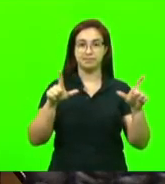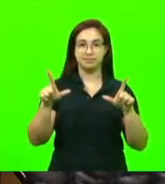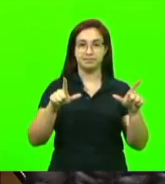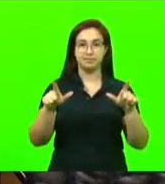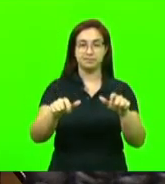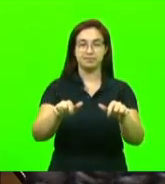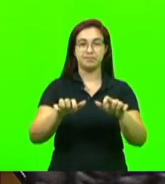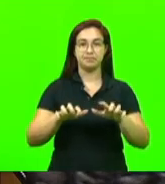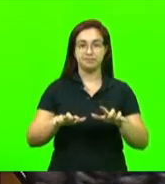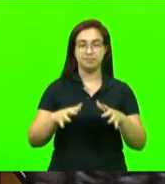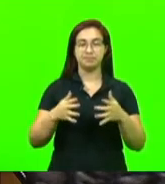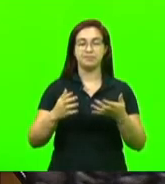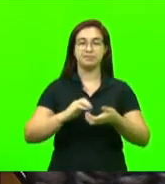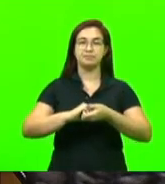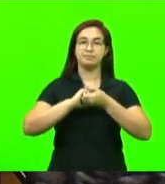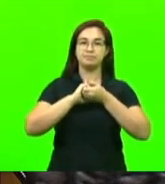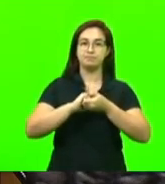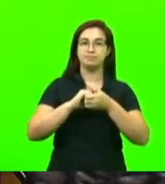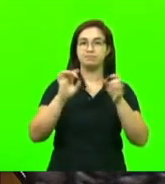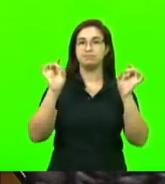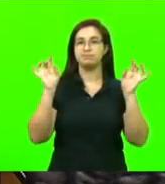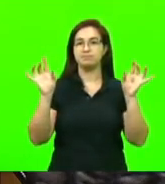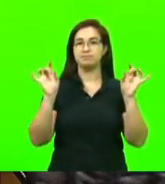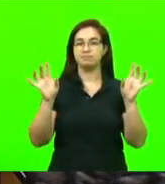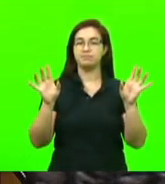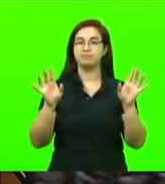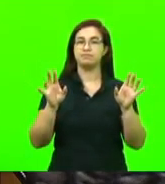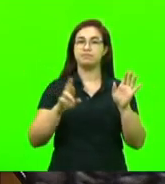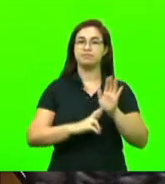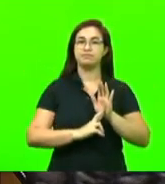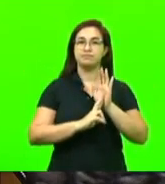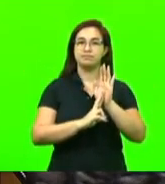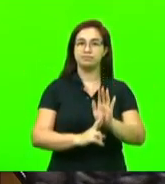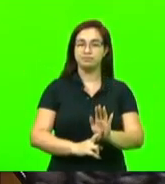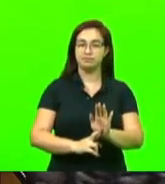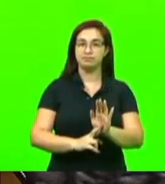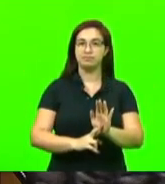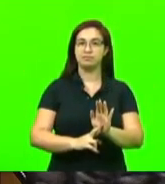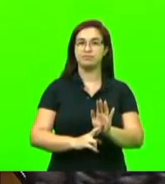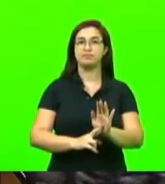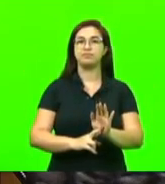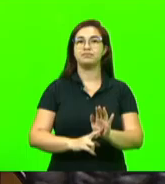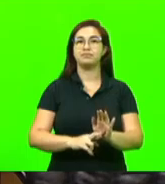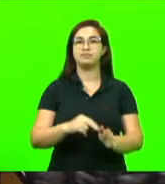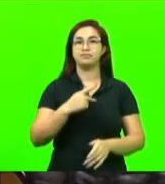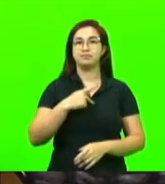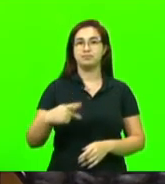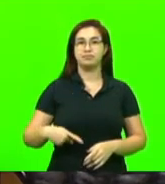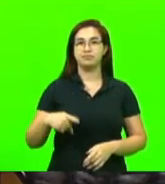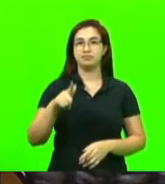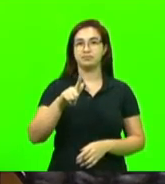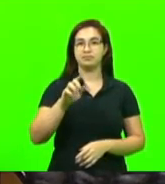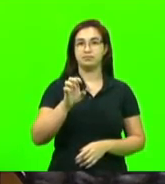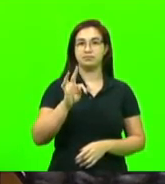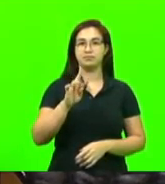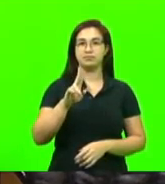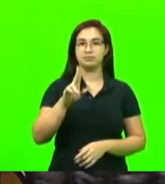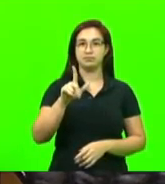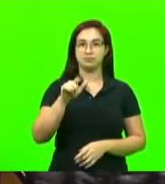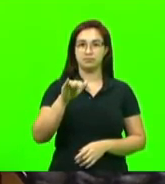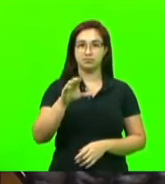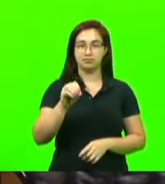forma especial a representação do presidente Getúlio, que está aqui na pessoa do vereador Luiz, também